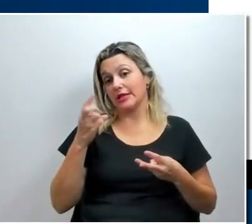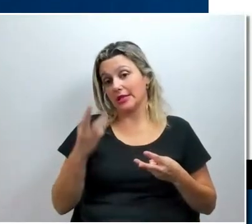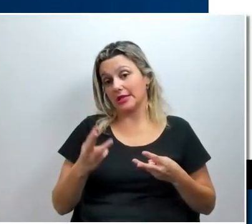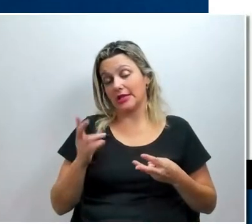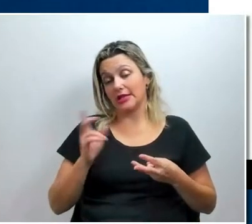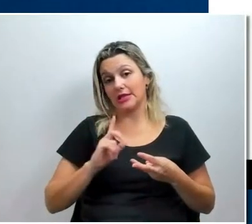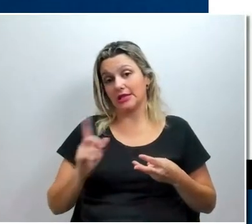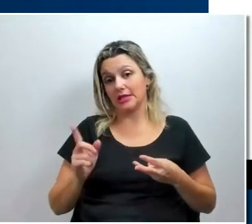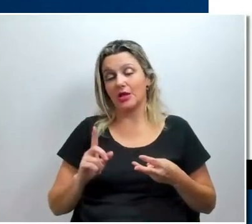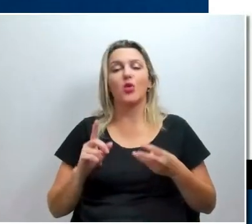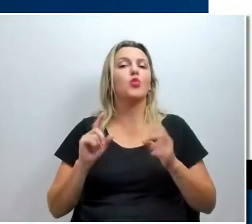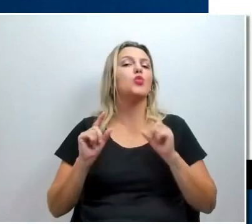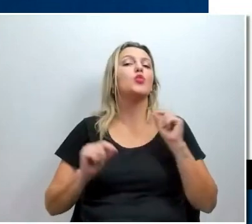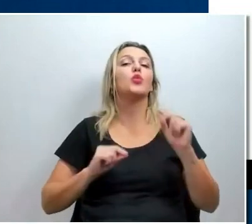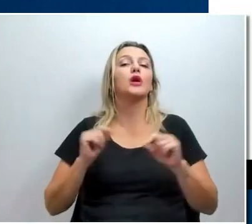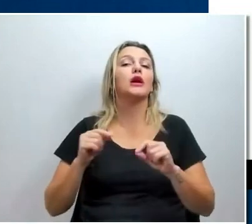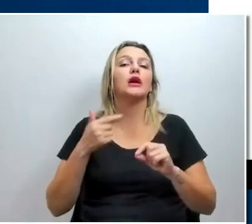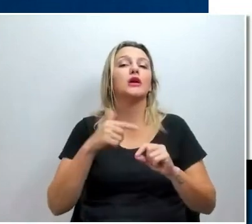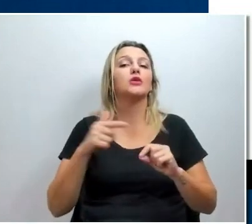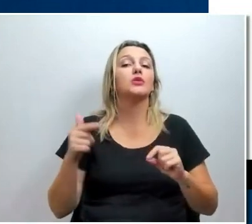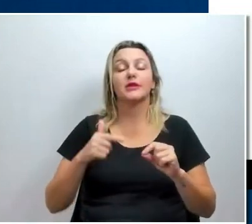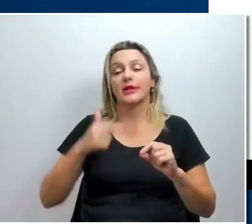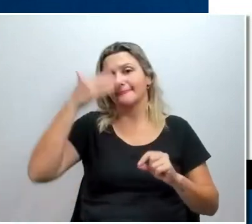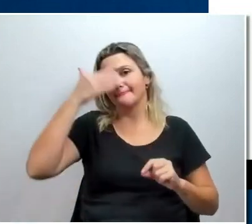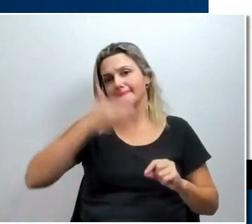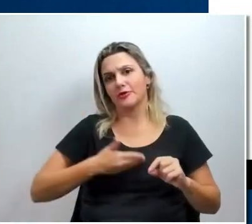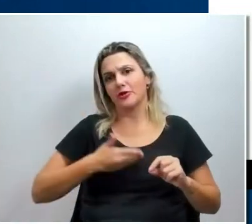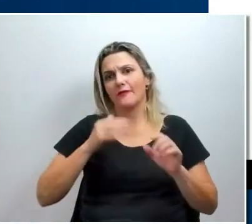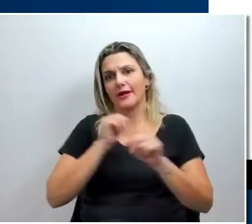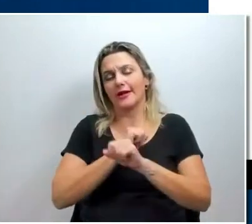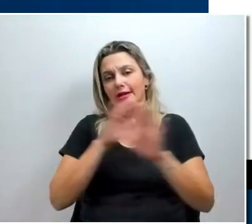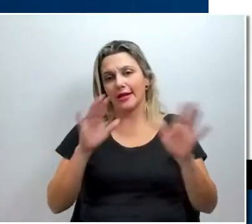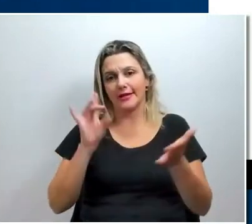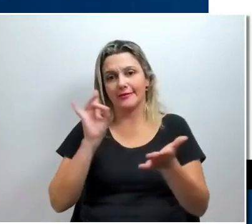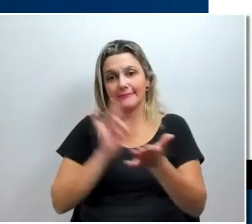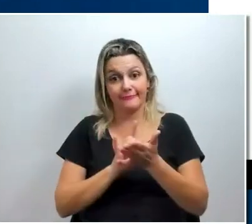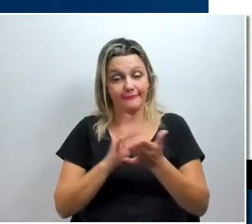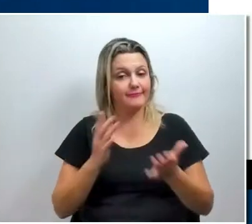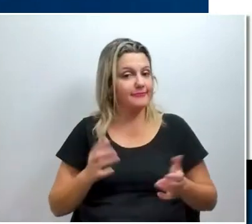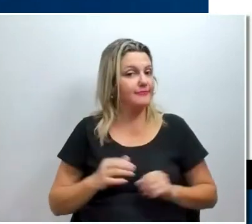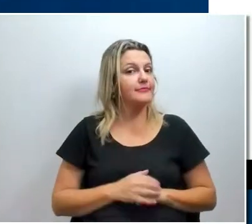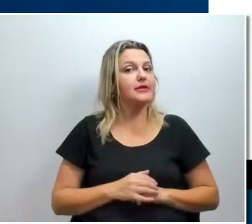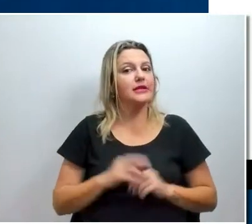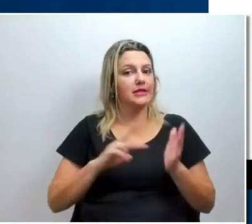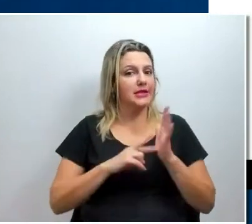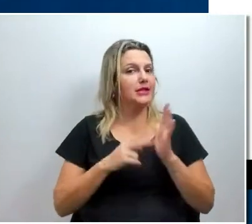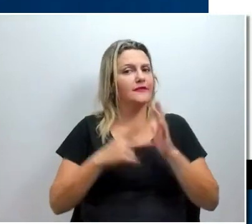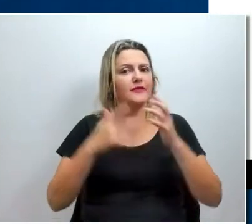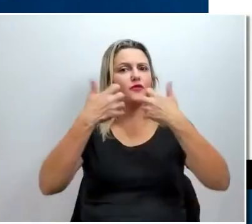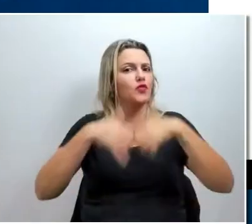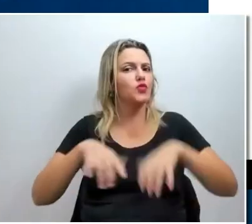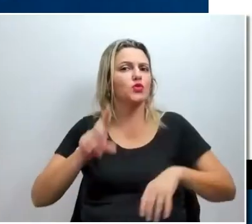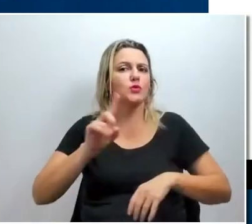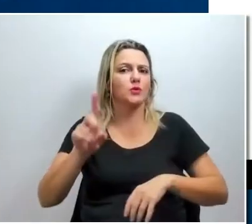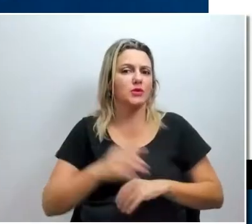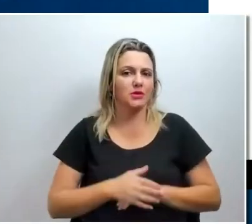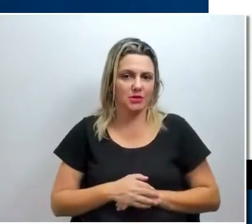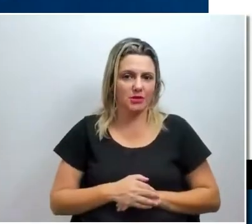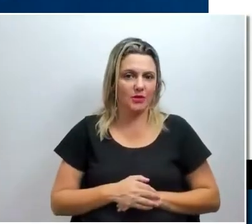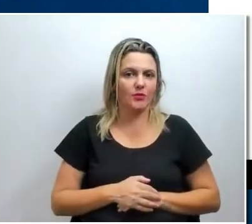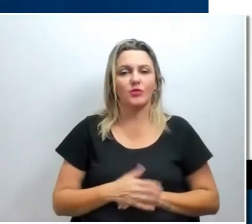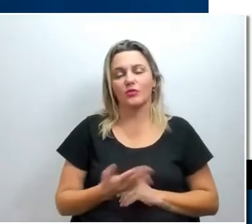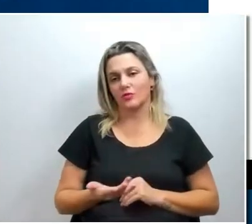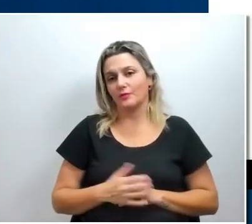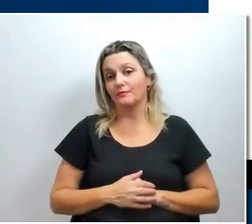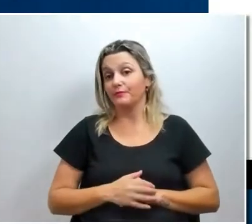para os quais não existe evidência clara de eficácia. Isso não quer dizer que eles não funcionam, né, pessoal? Isso quer dizer que não existe evidência clara de eficácia. Mas,